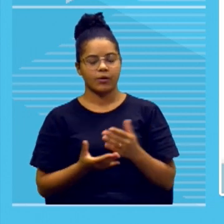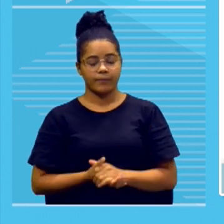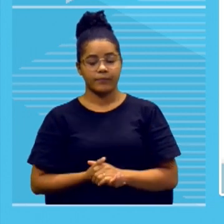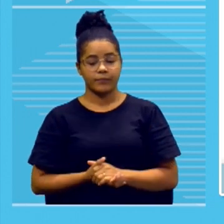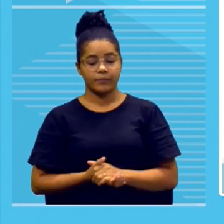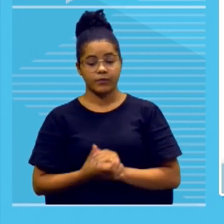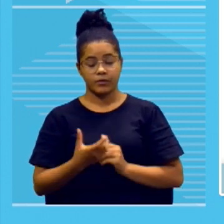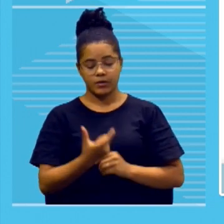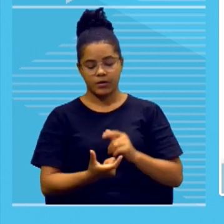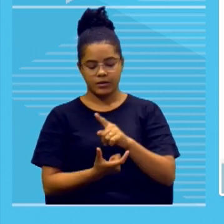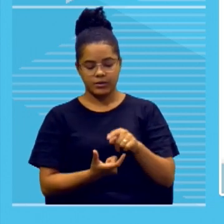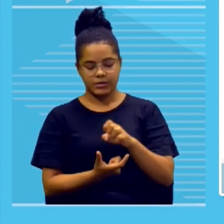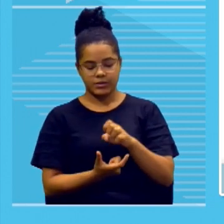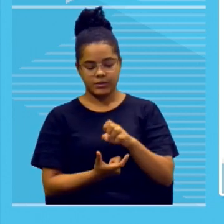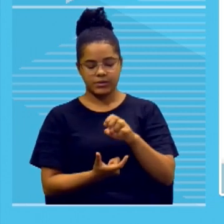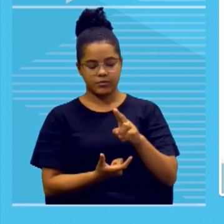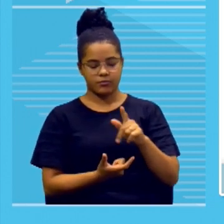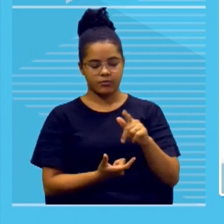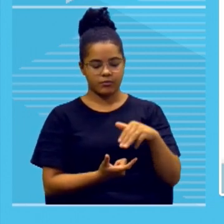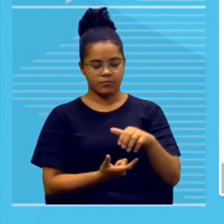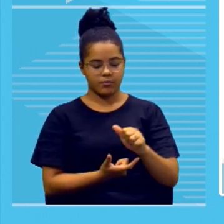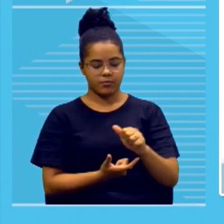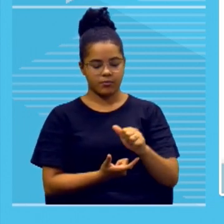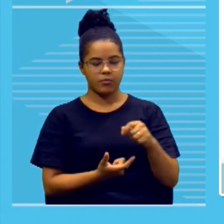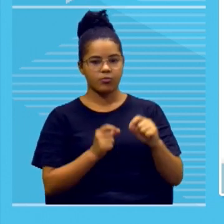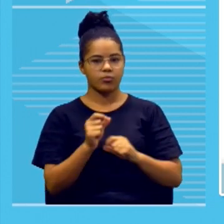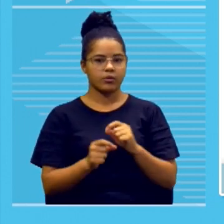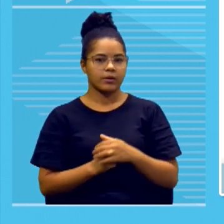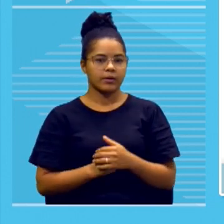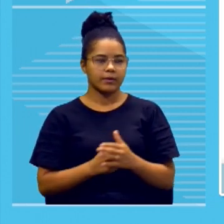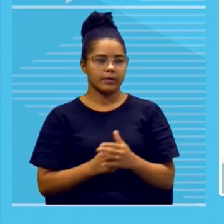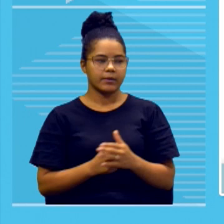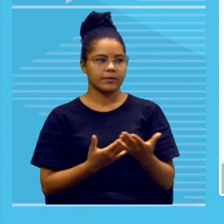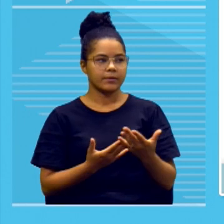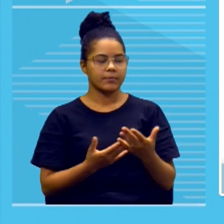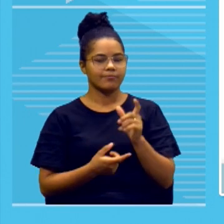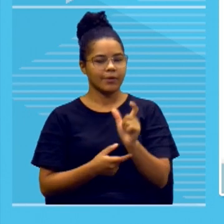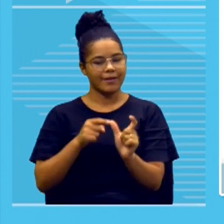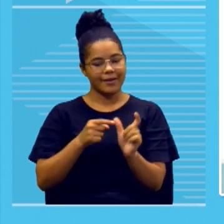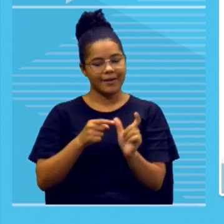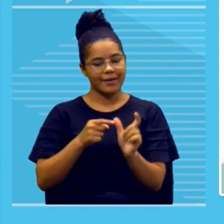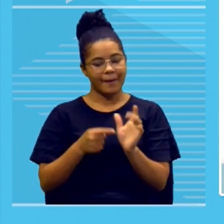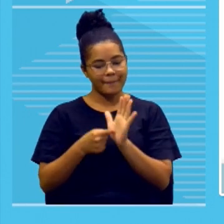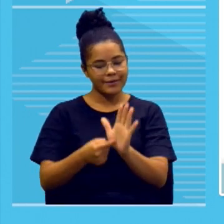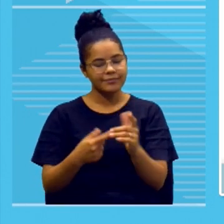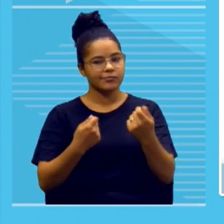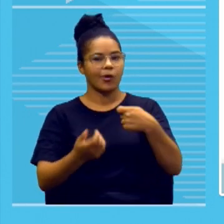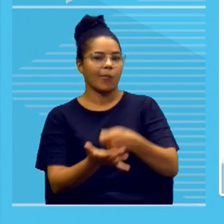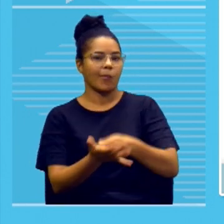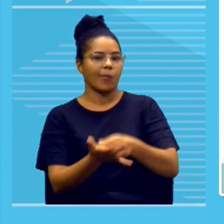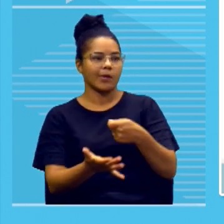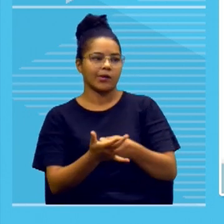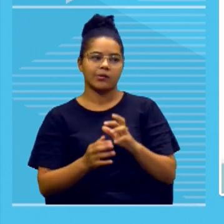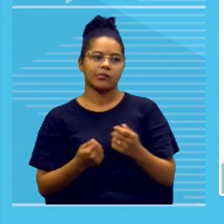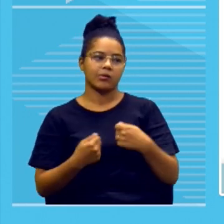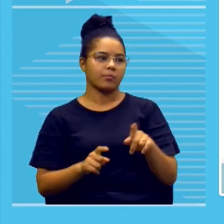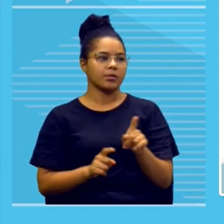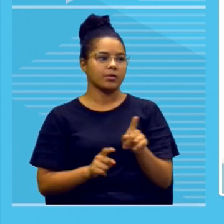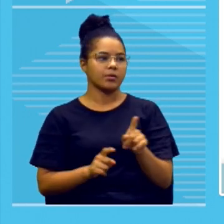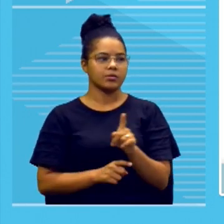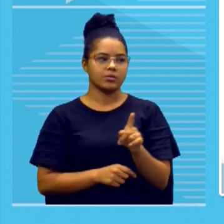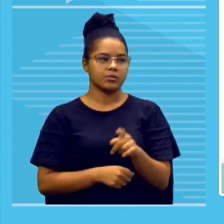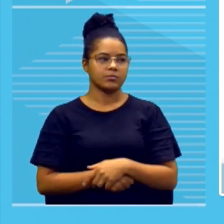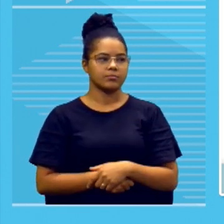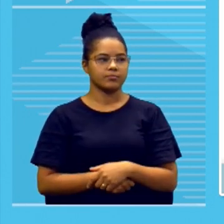a omissão de um termo que é facilmente identificado. A zeugma é isso. A omissão de um termo facilmente